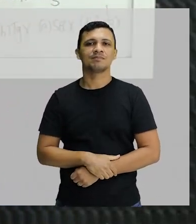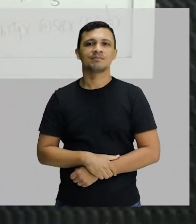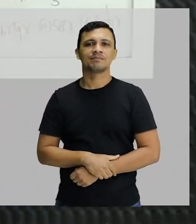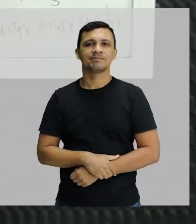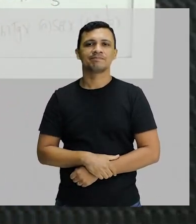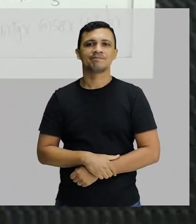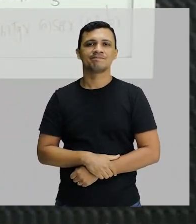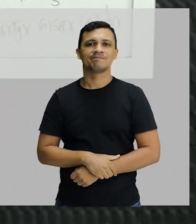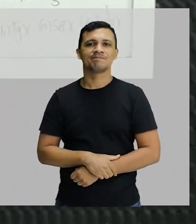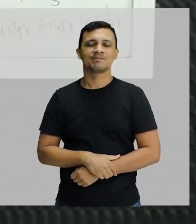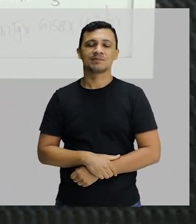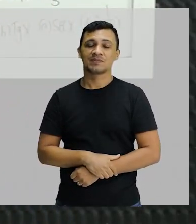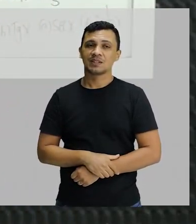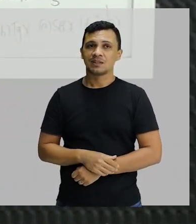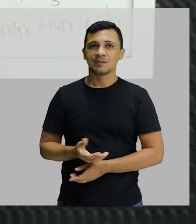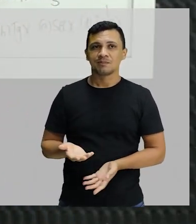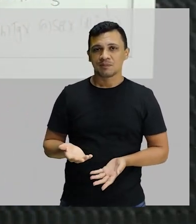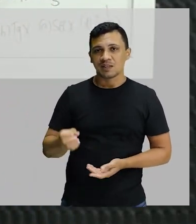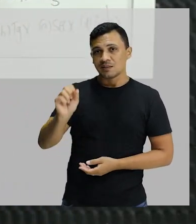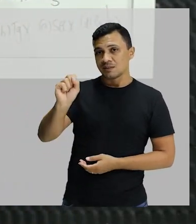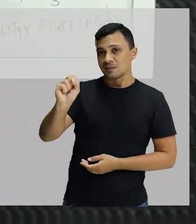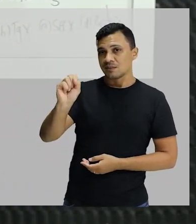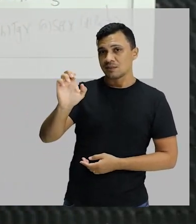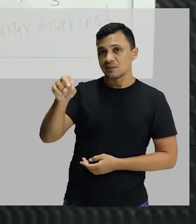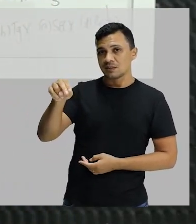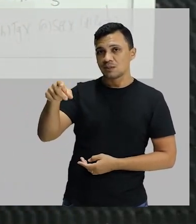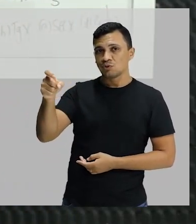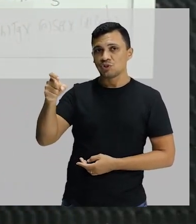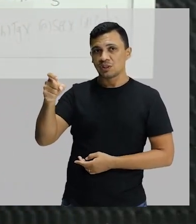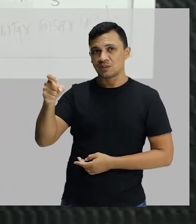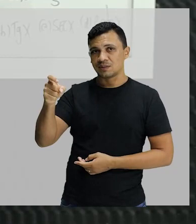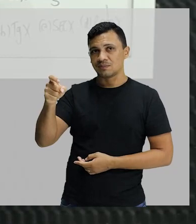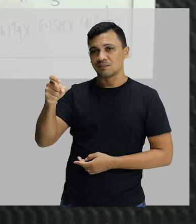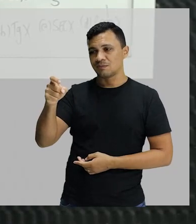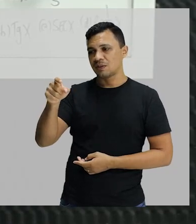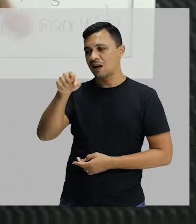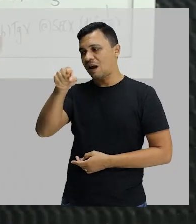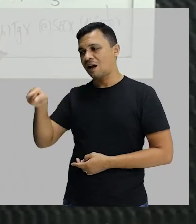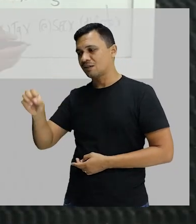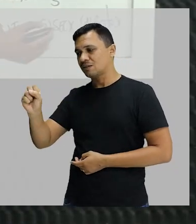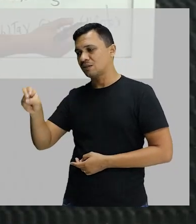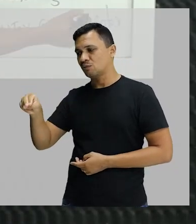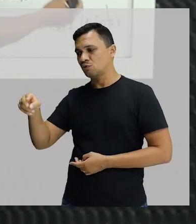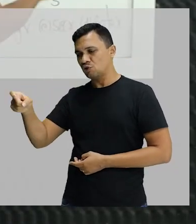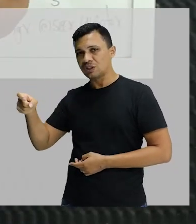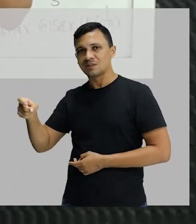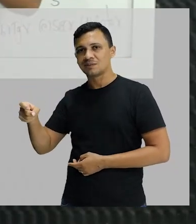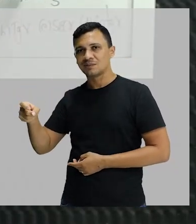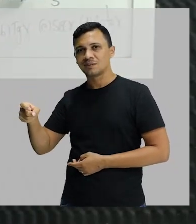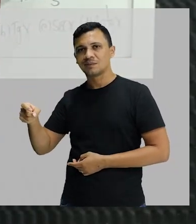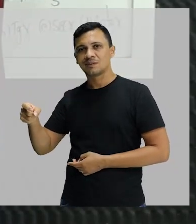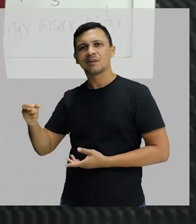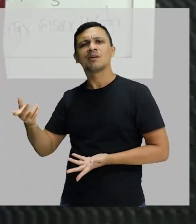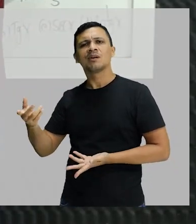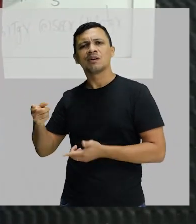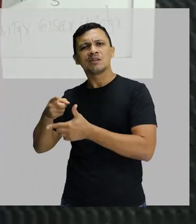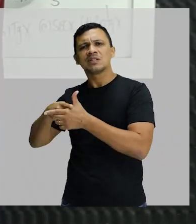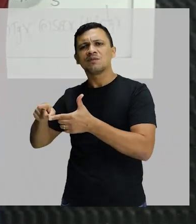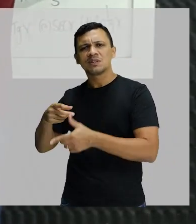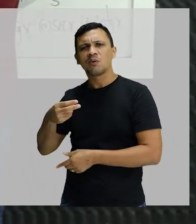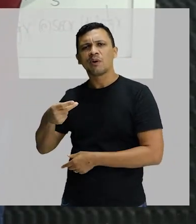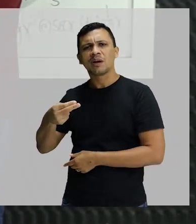Ó, seno de x com seno de x, essa divisão aqui dá 1, né? Então você pode cancelar.